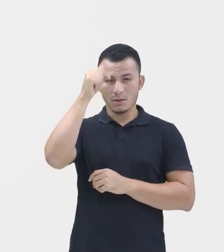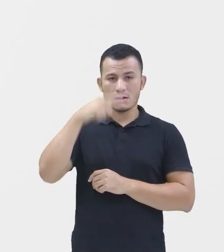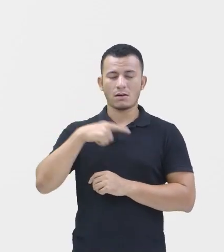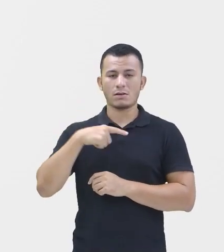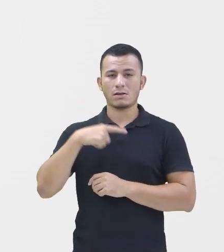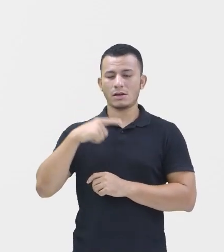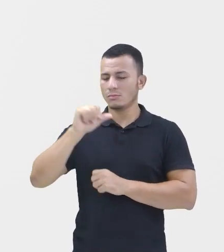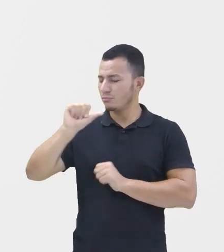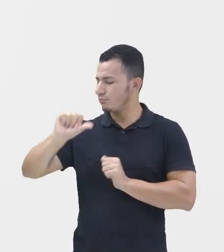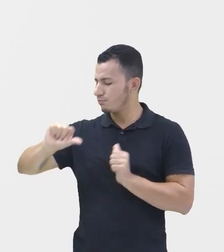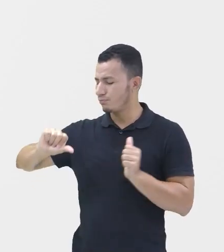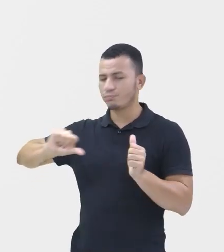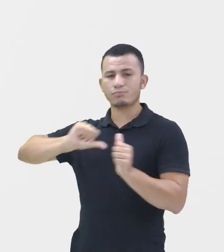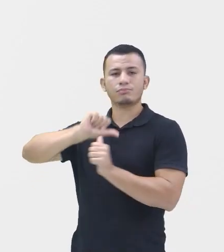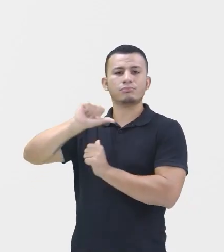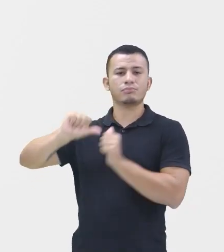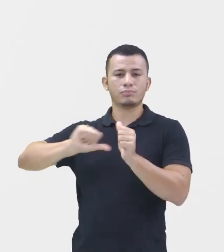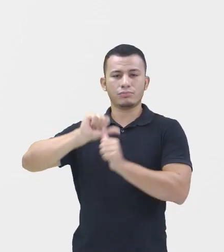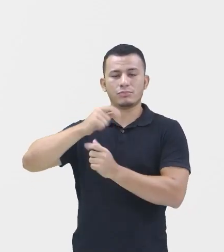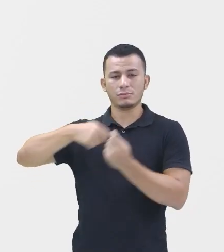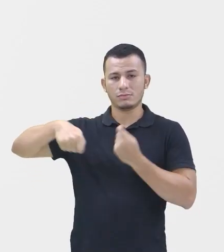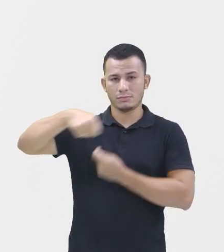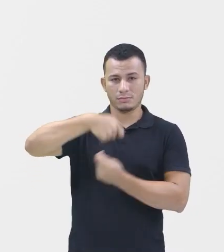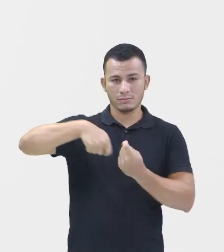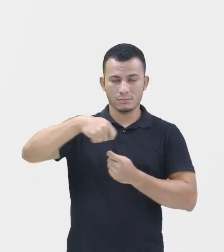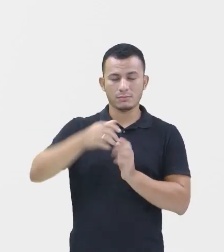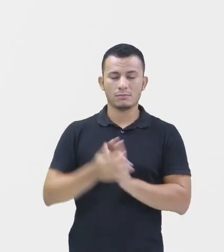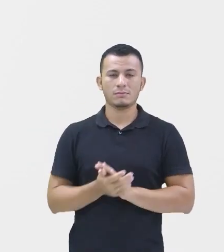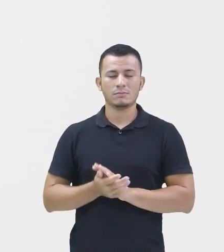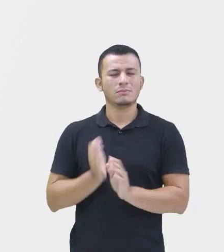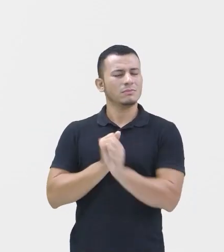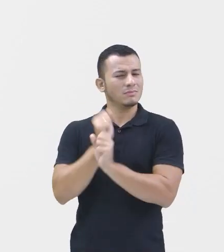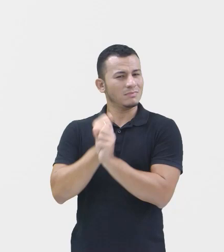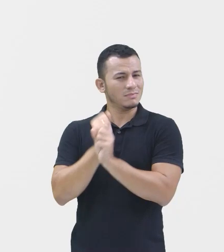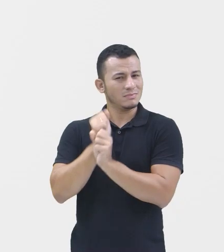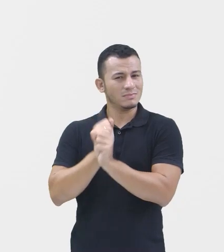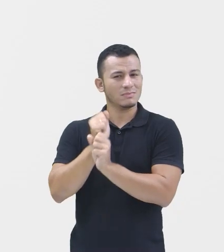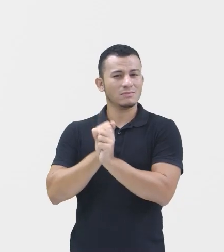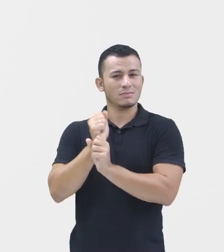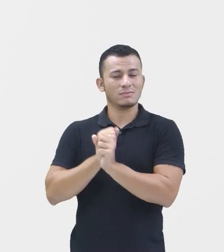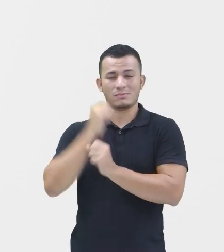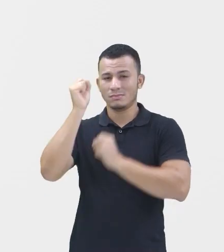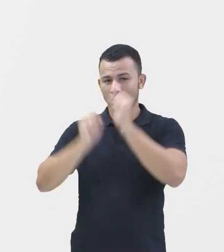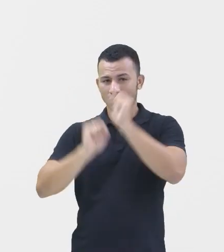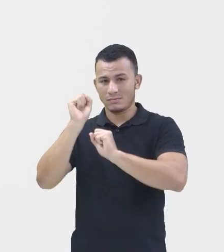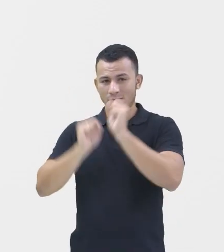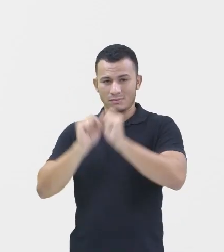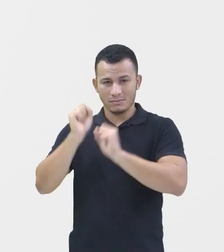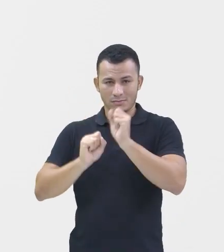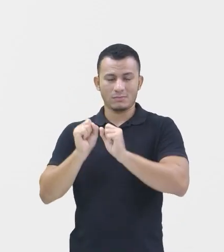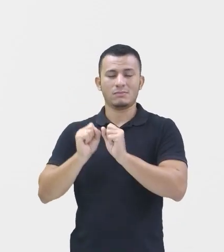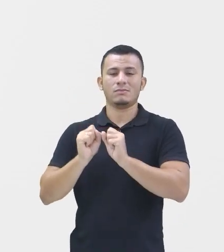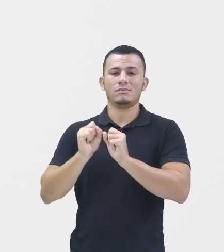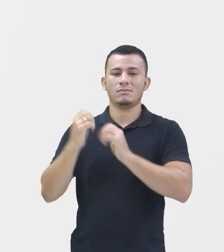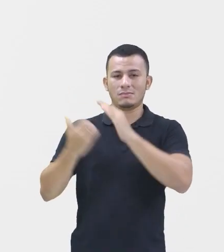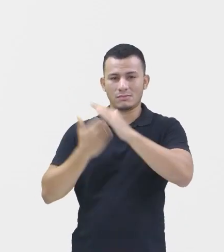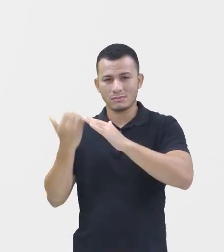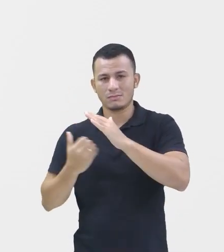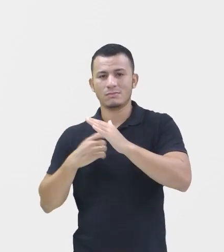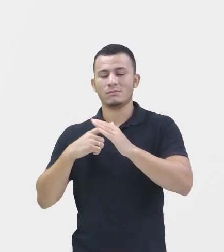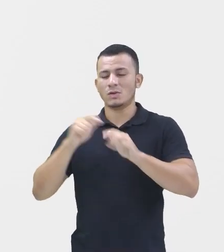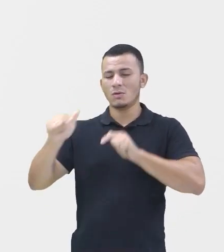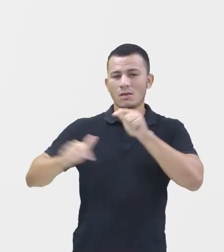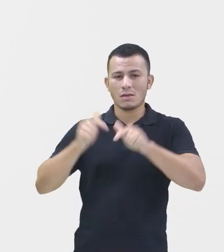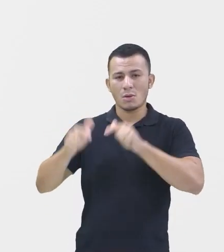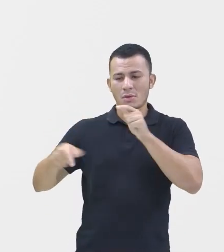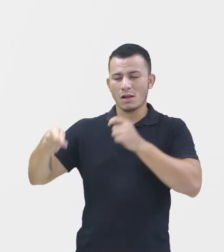por transformação em sua economia. Durante muito tempo, a indústria constituiu uma